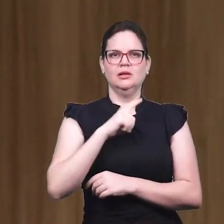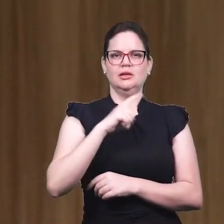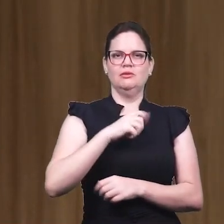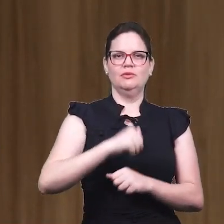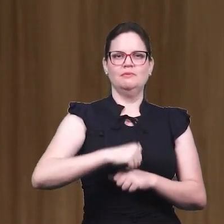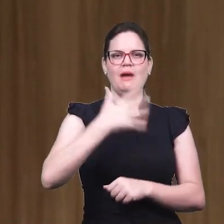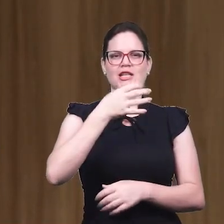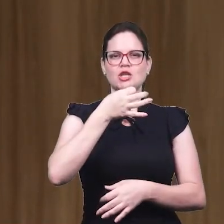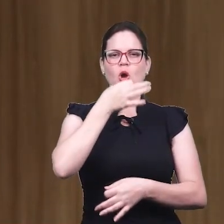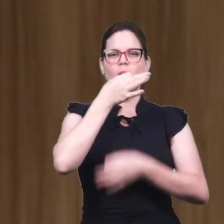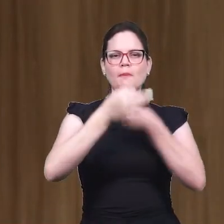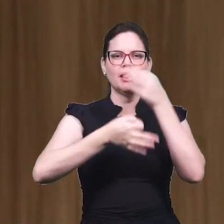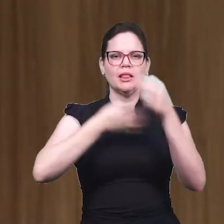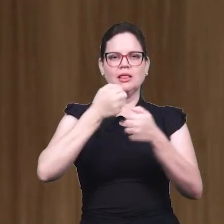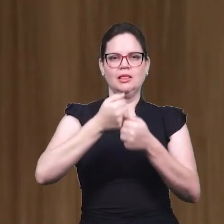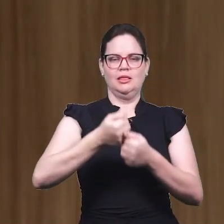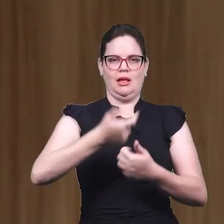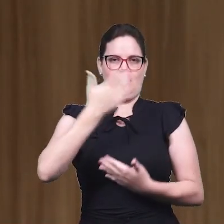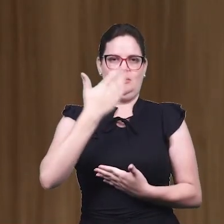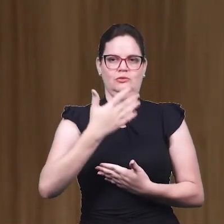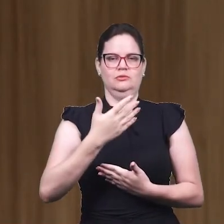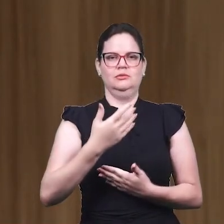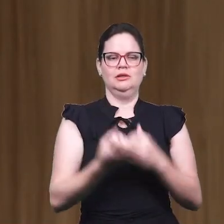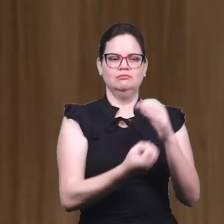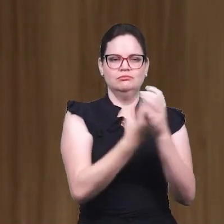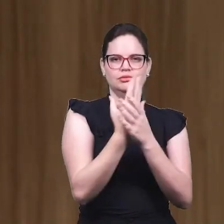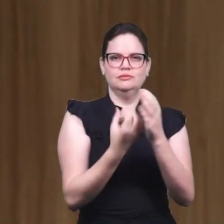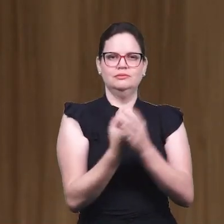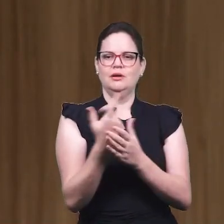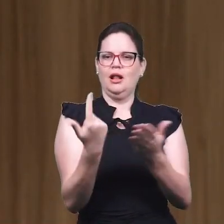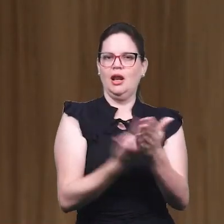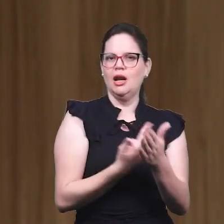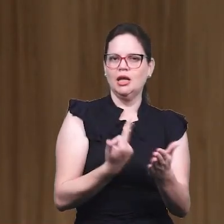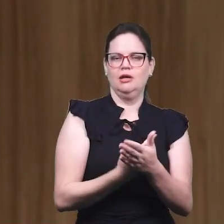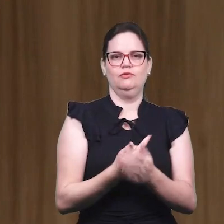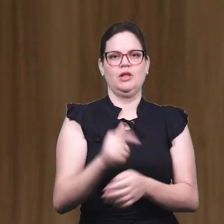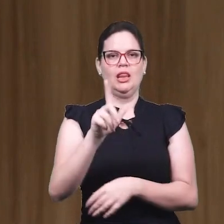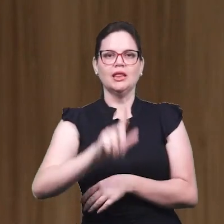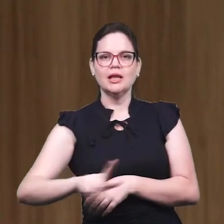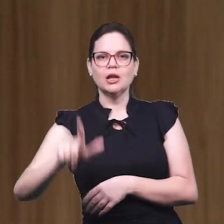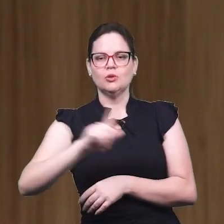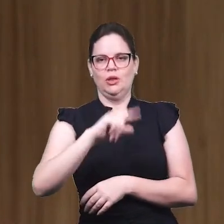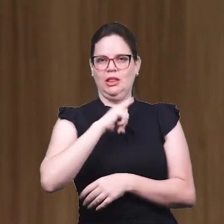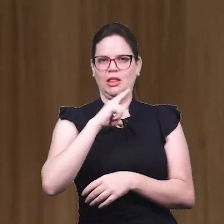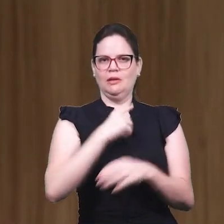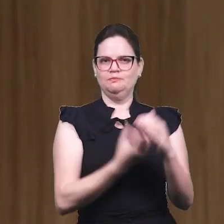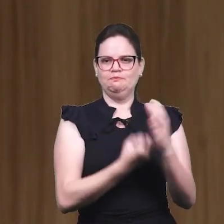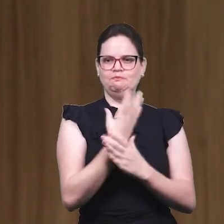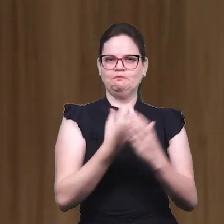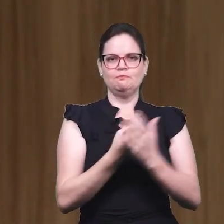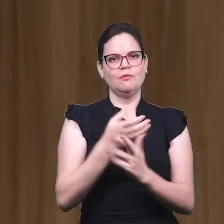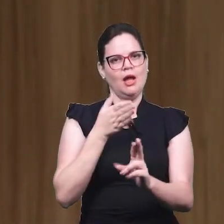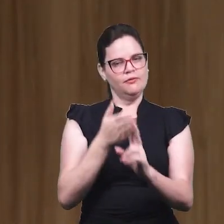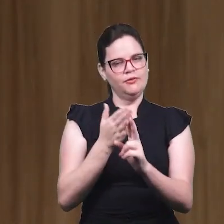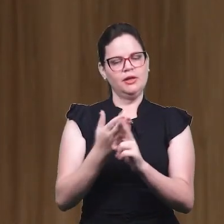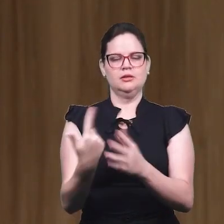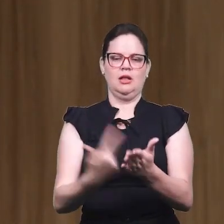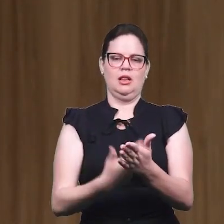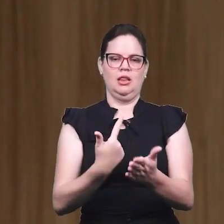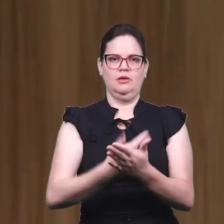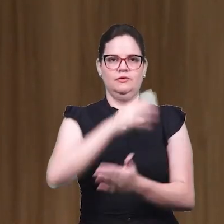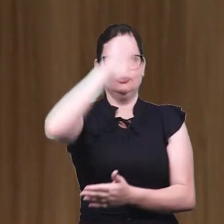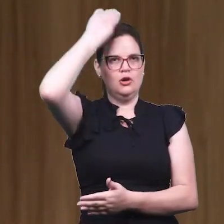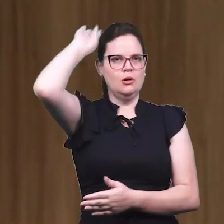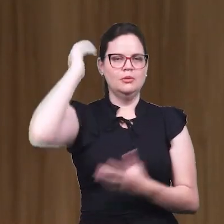mais comentadas em termos de livros, em termos de literatura, e podemos lembrar